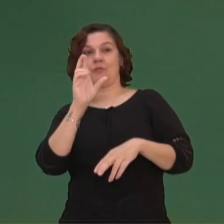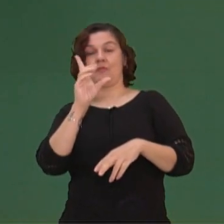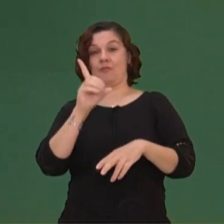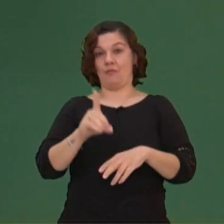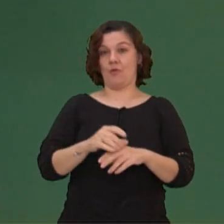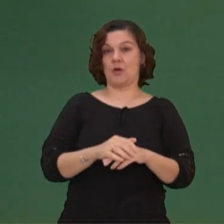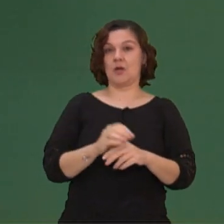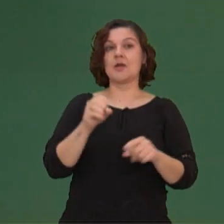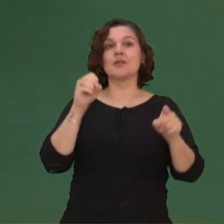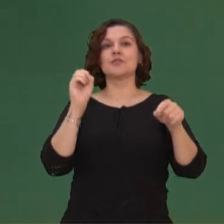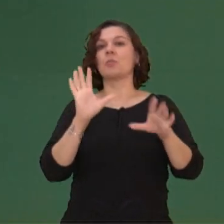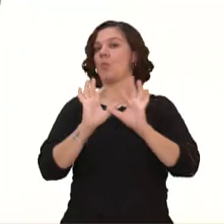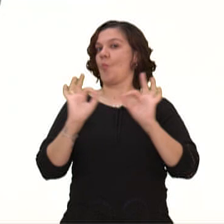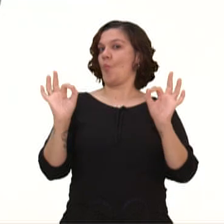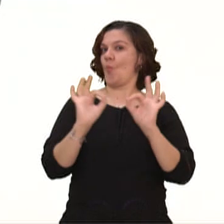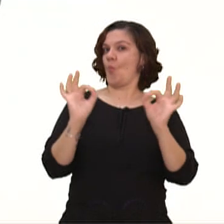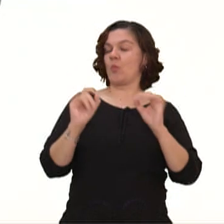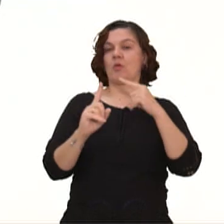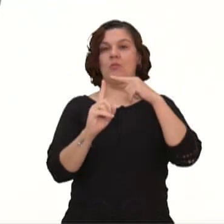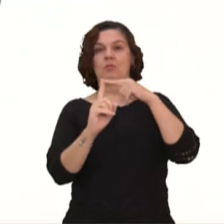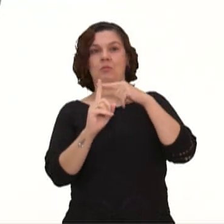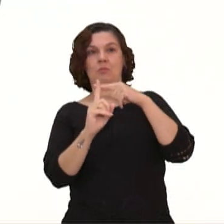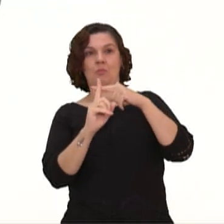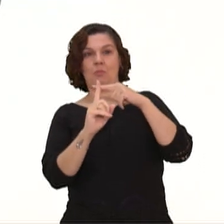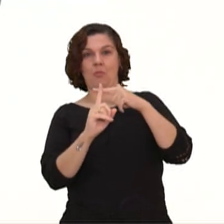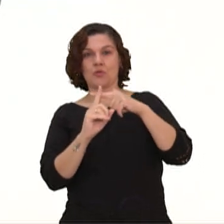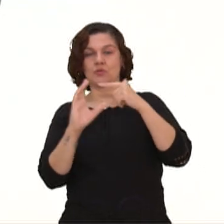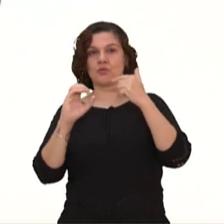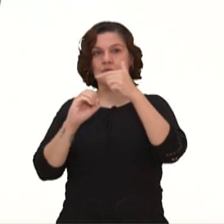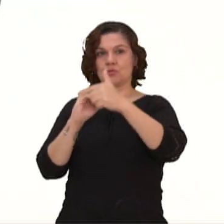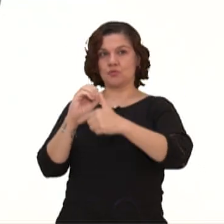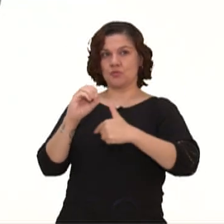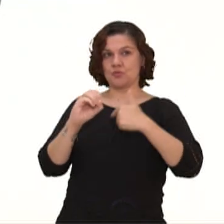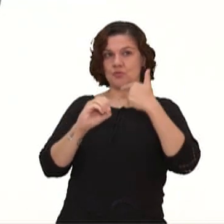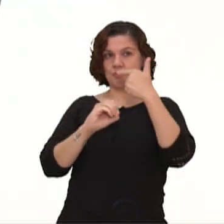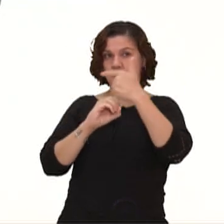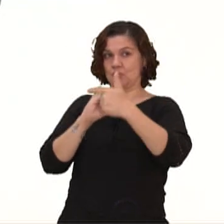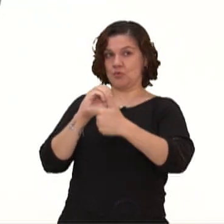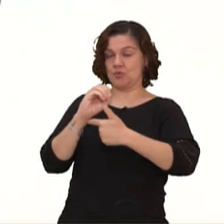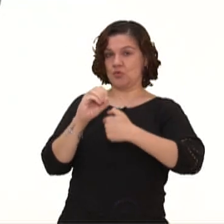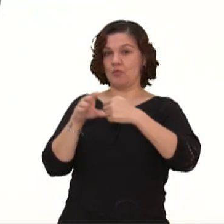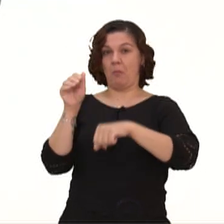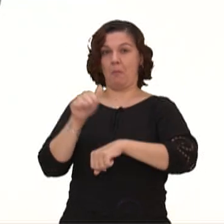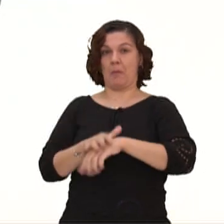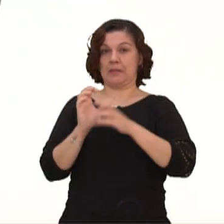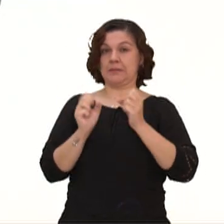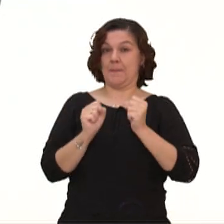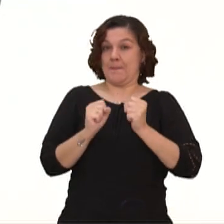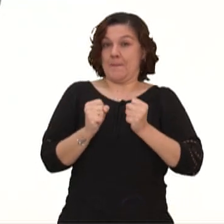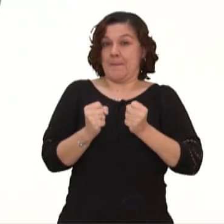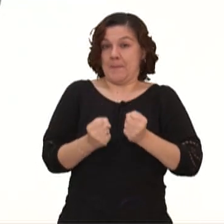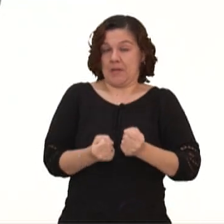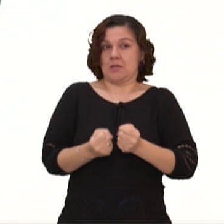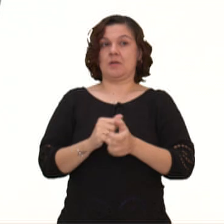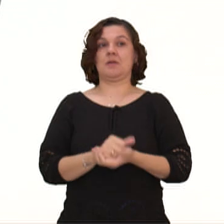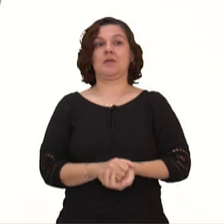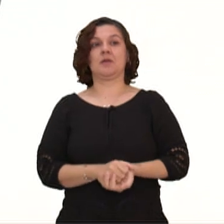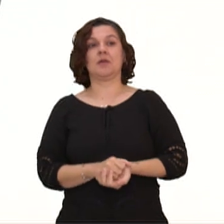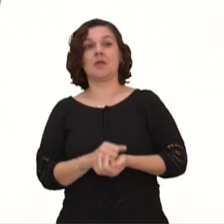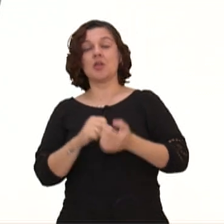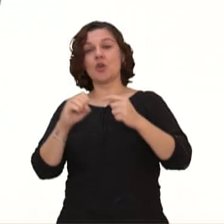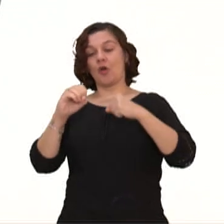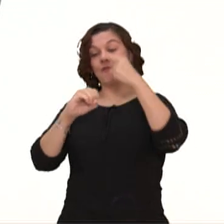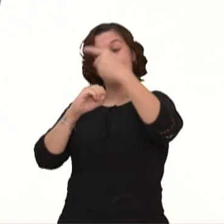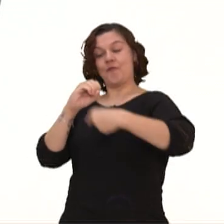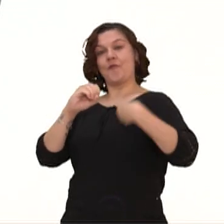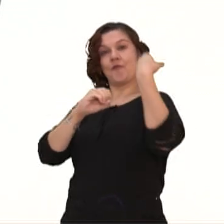nêutrons e prótons. A região densa, o núcleo, onde está a massa do átomo.